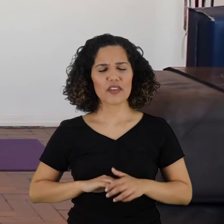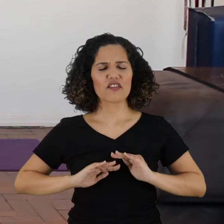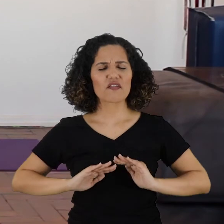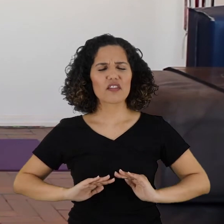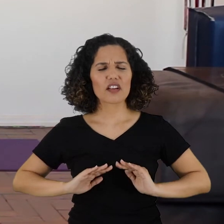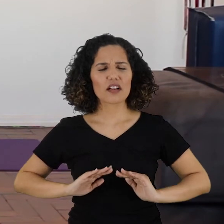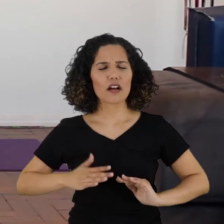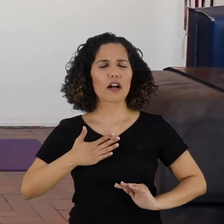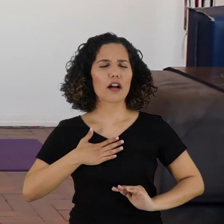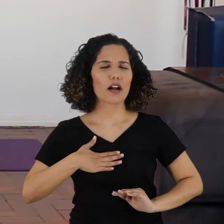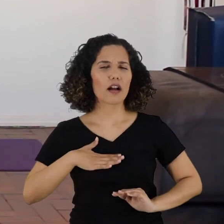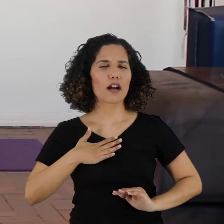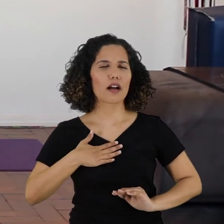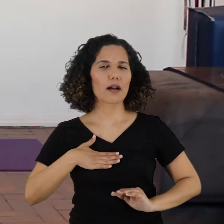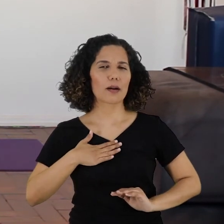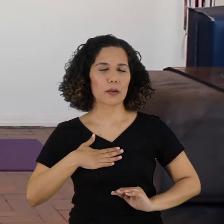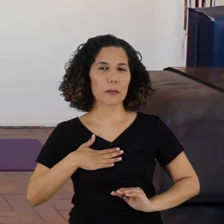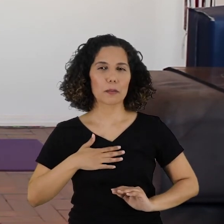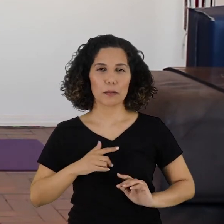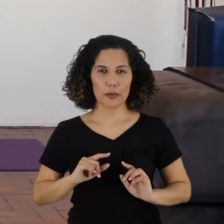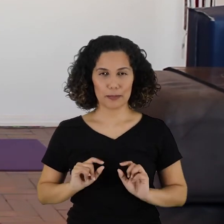E devagar, com calma.